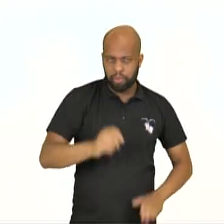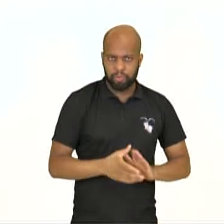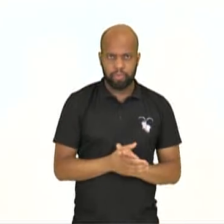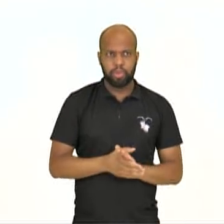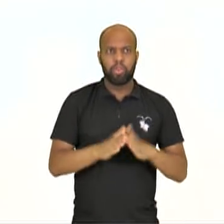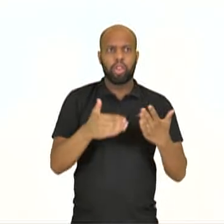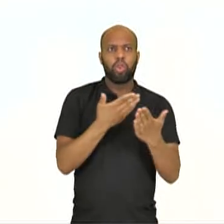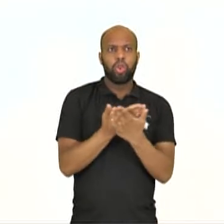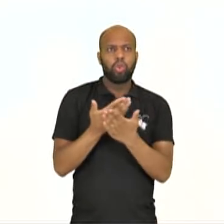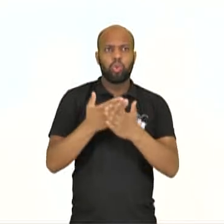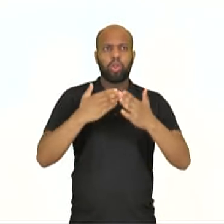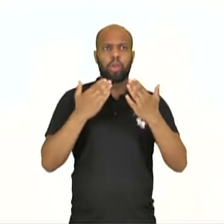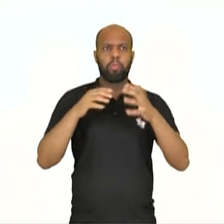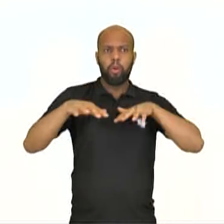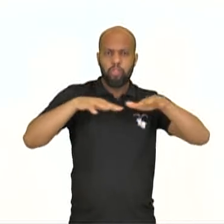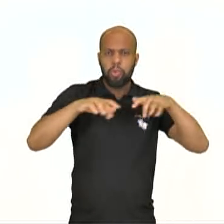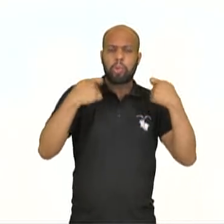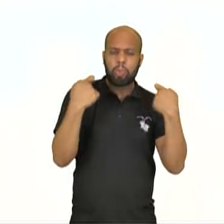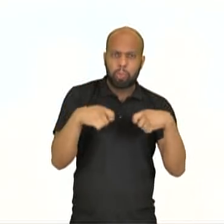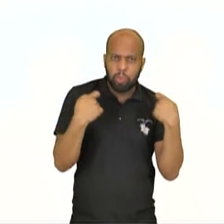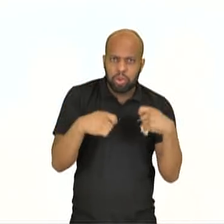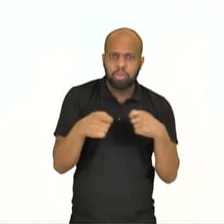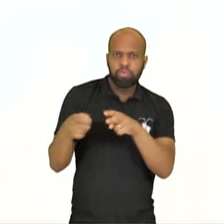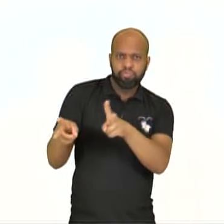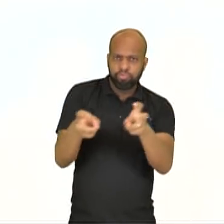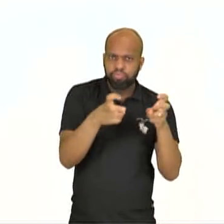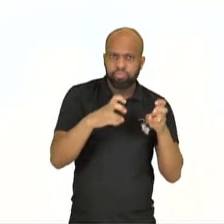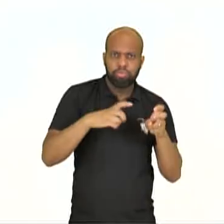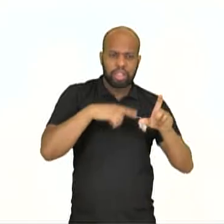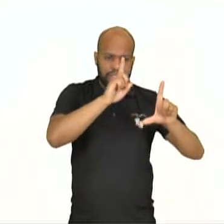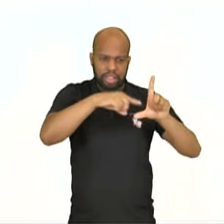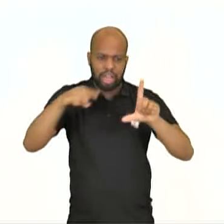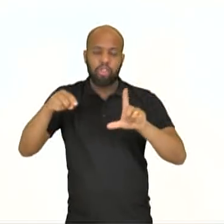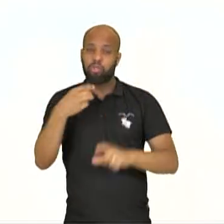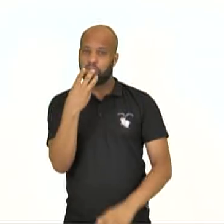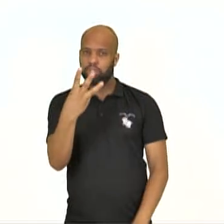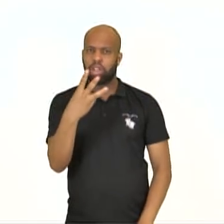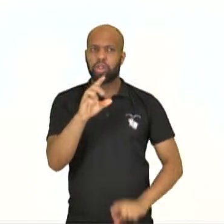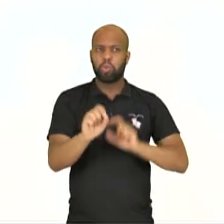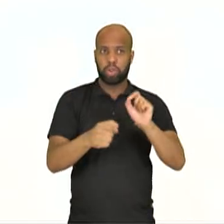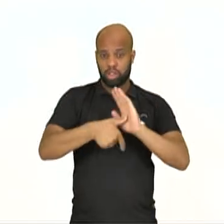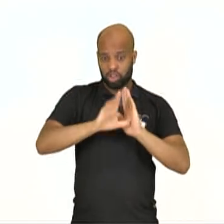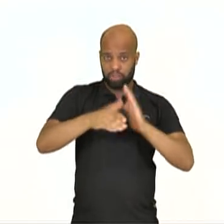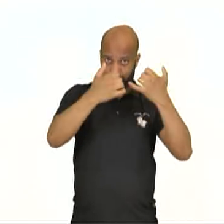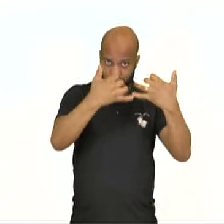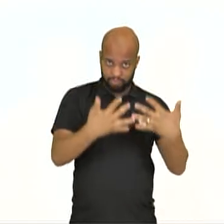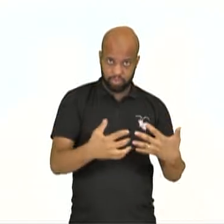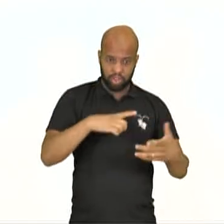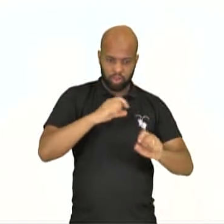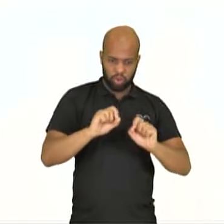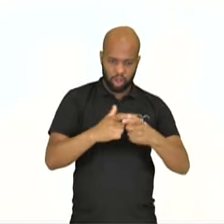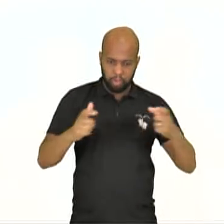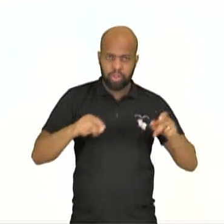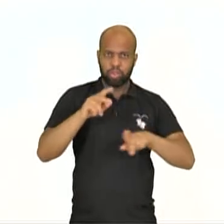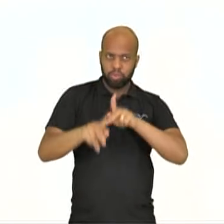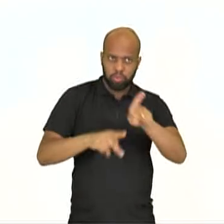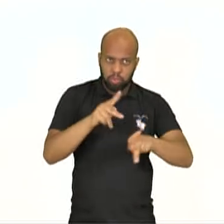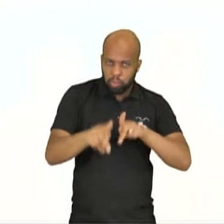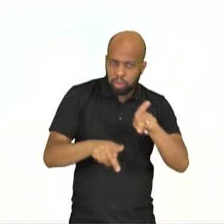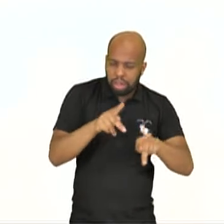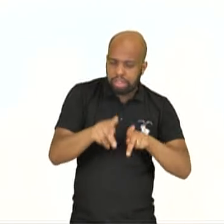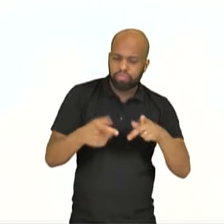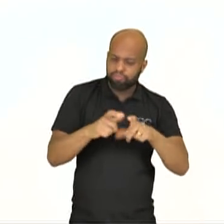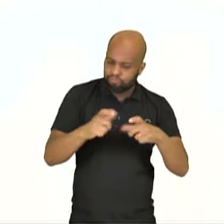o estudo dos movimentos foi uma necessidade. Observando os 3 gráficos, foi aquele que eu falei, né, certo? O crescimento populacional, a curva de